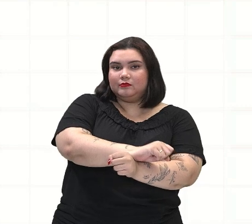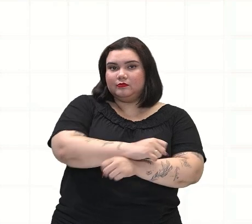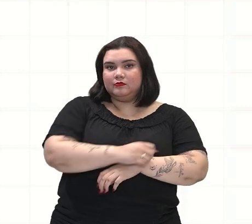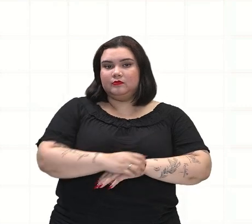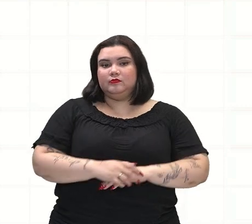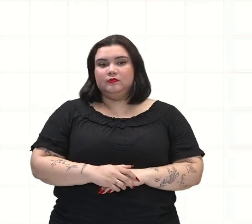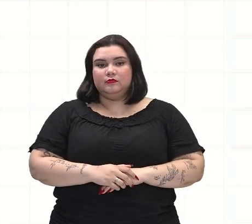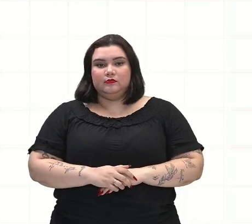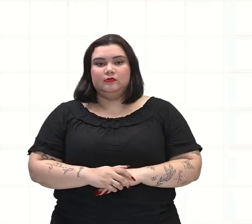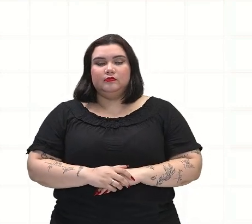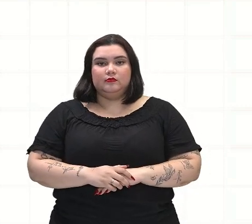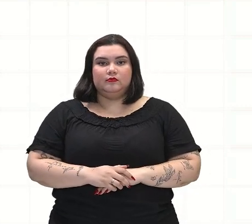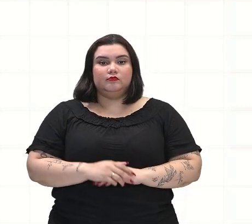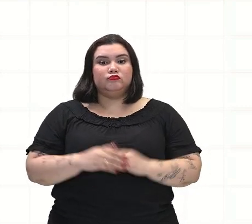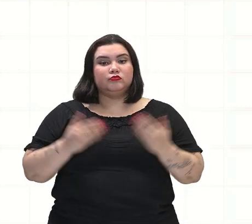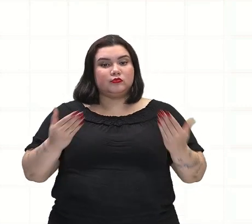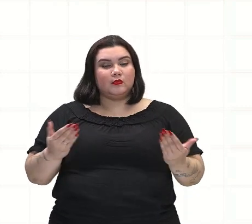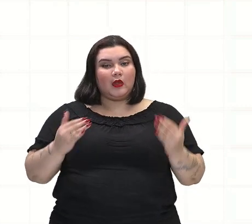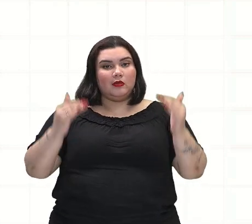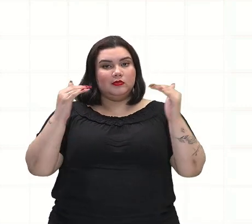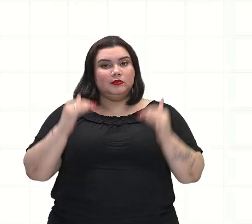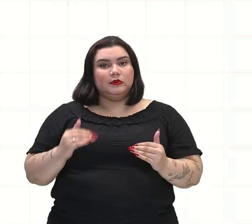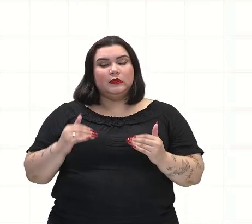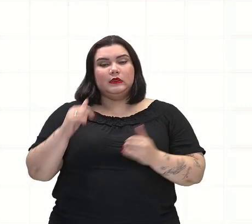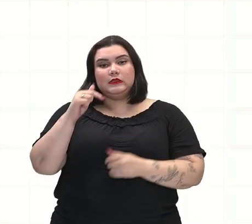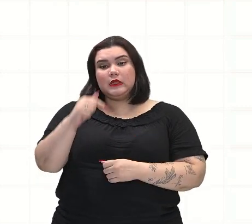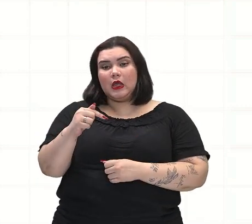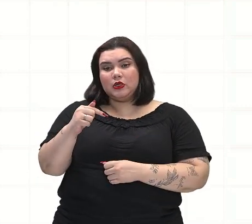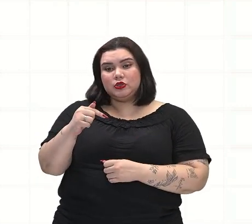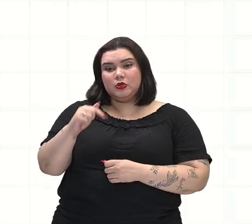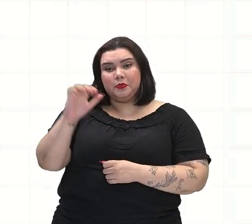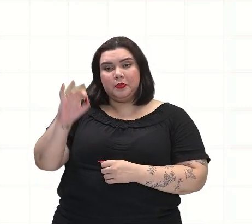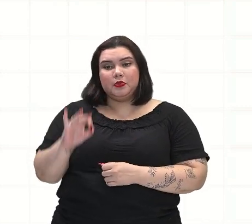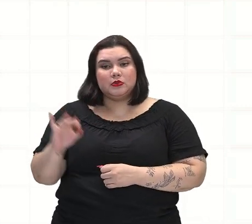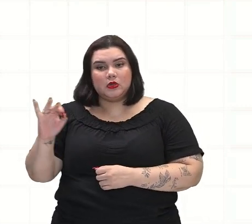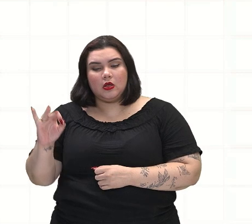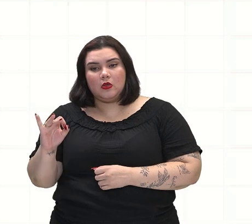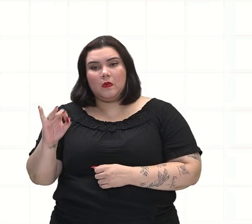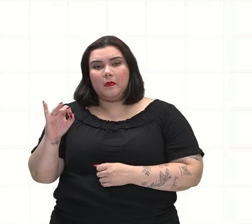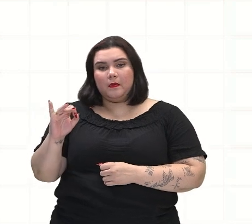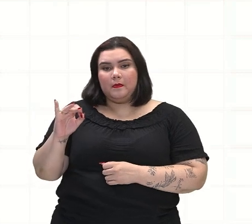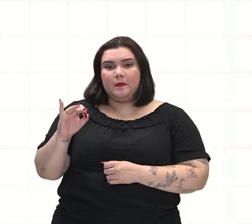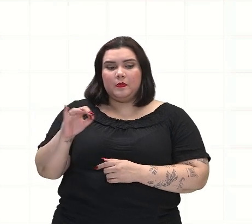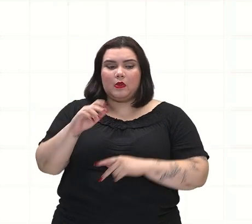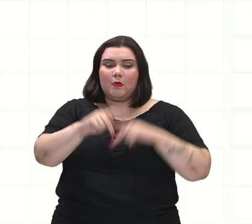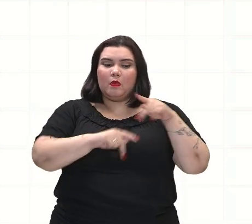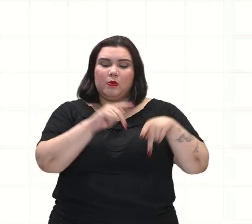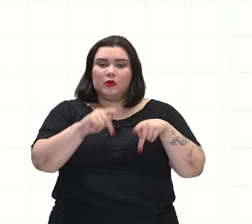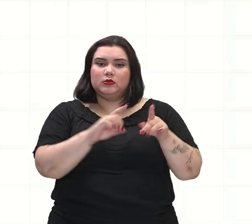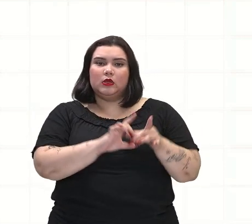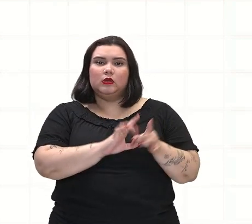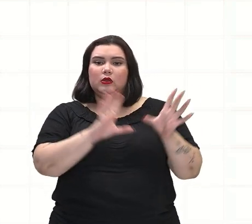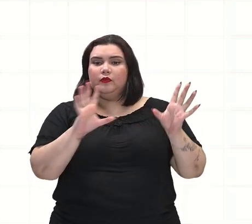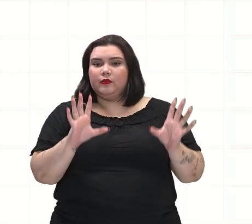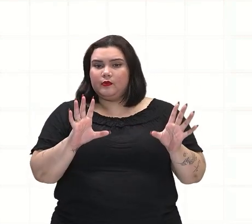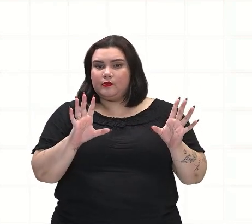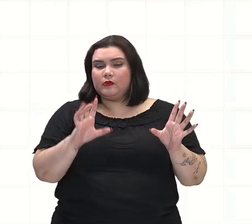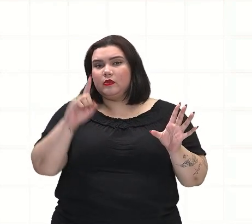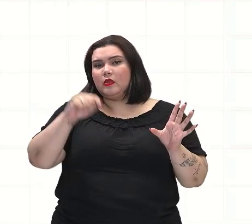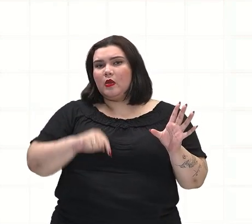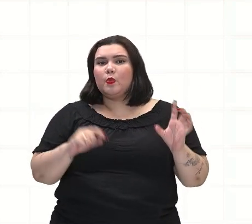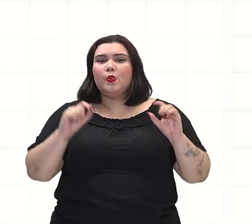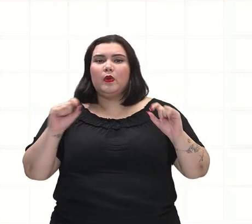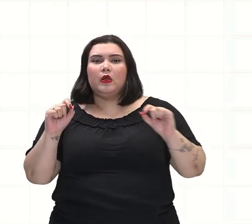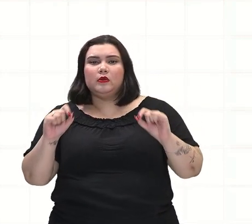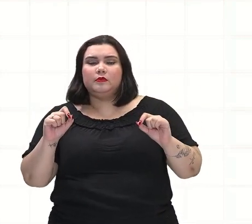escravizada, enquanto somente 7% da outra população era livre, né? Que era geralmente o